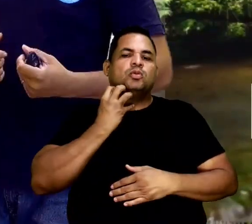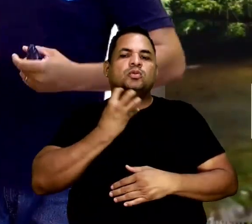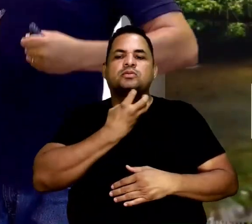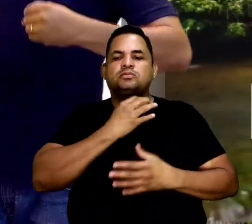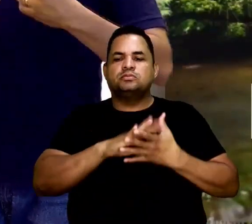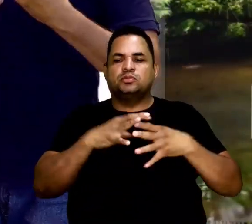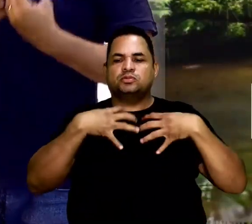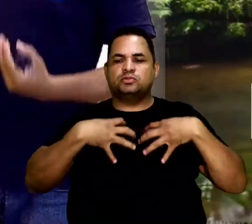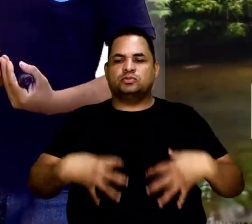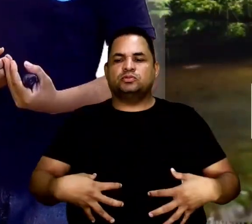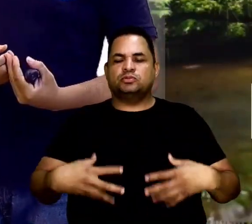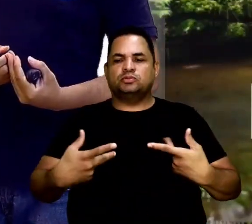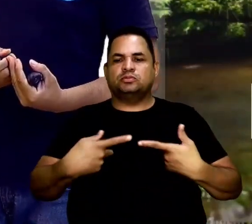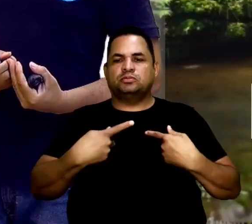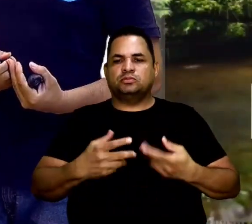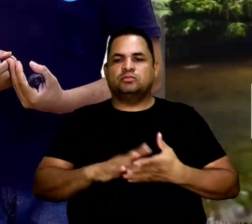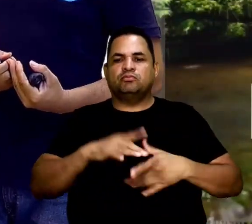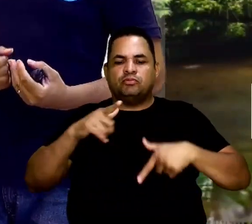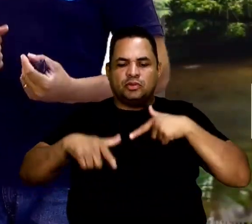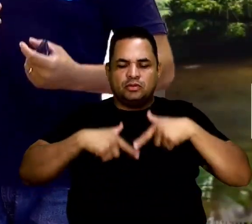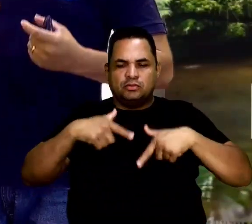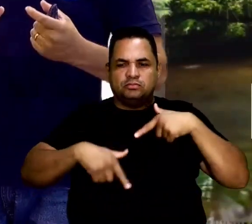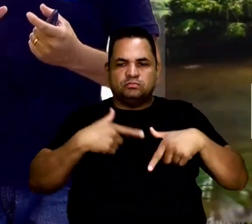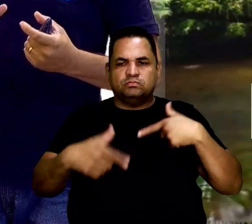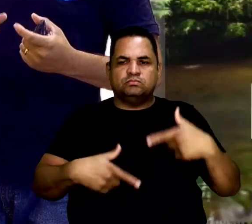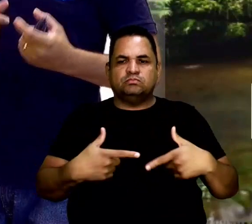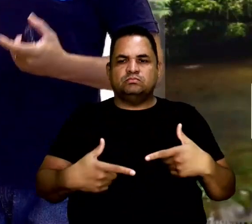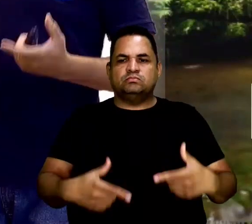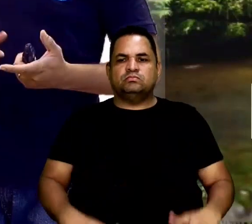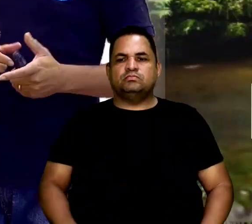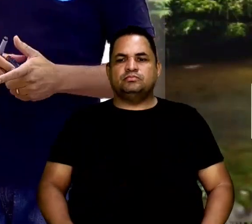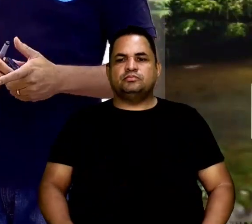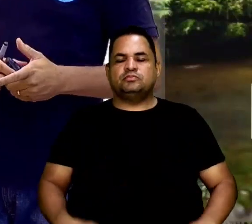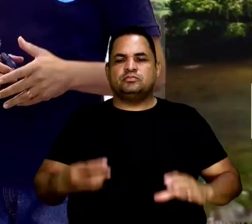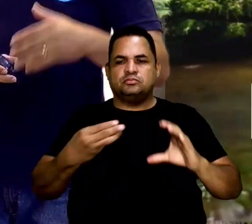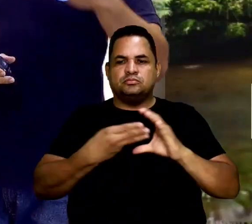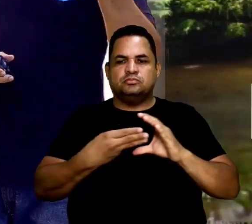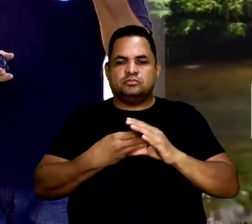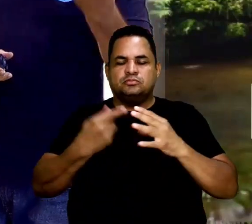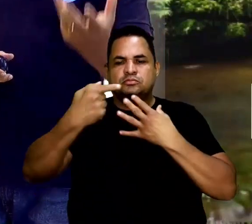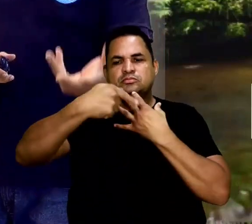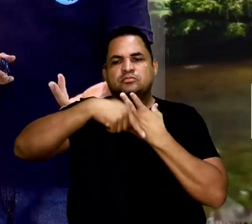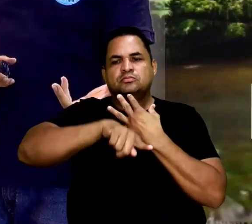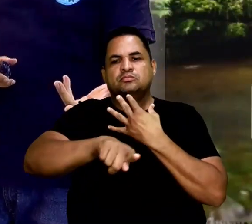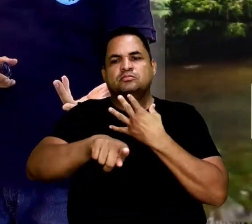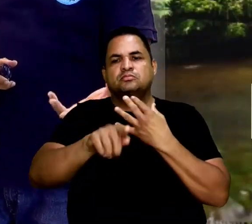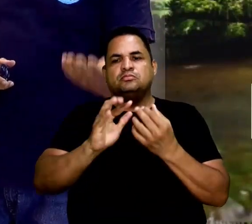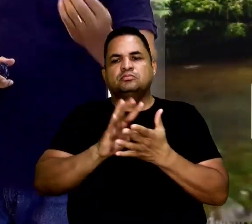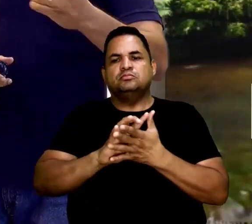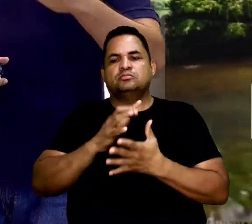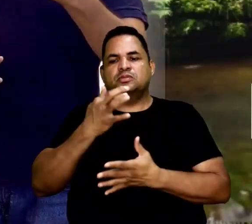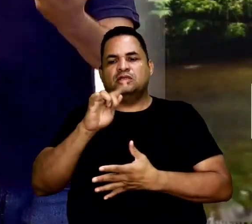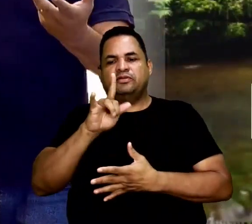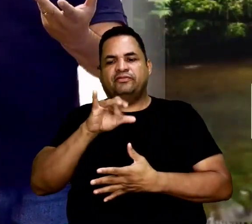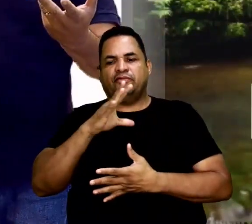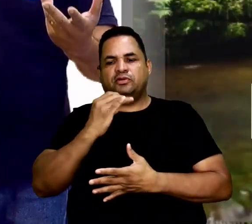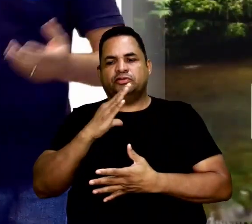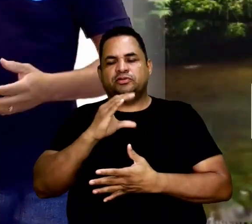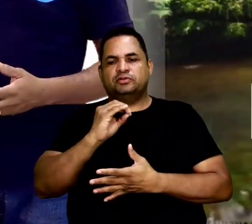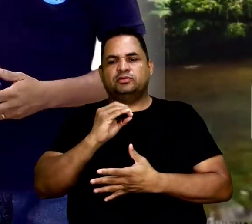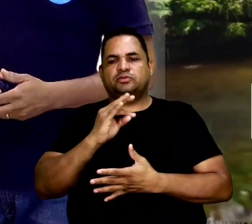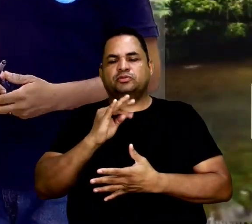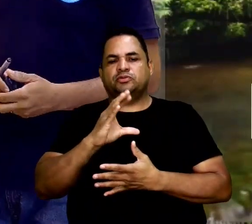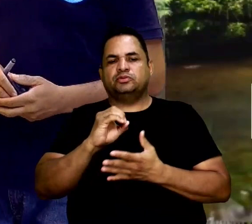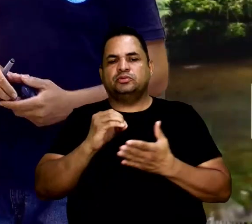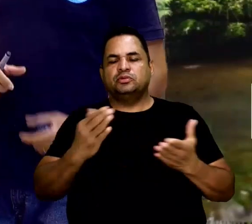organismo, vão produzir determinadas células de defesa, como, por exemplo, os linfócitos. Não sei se você já ouviu